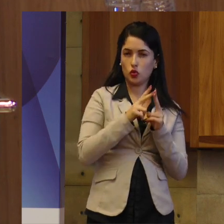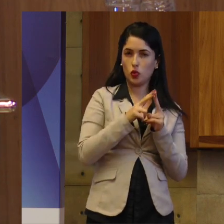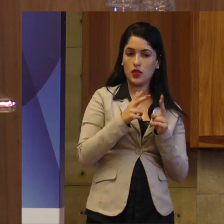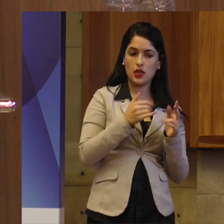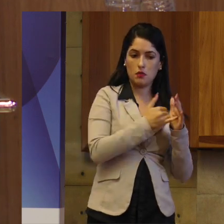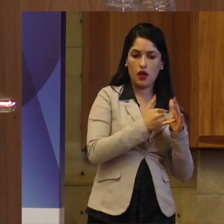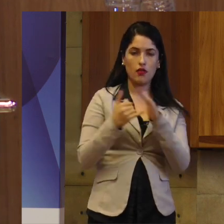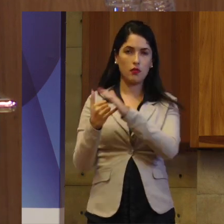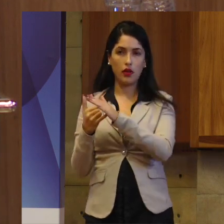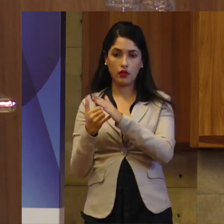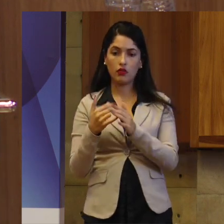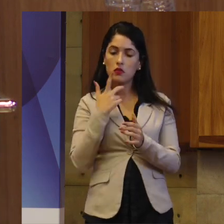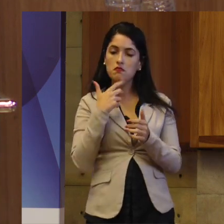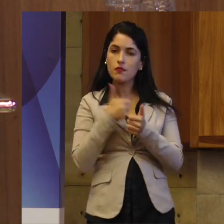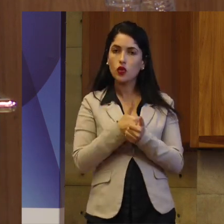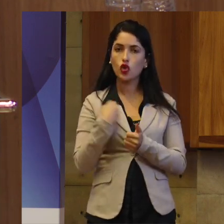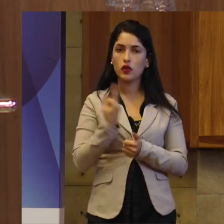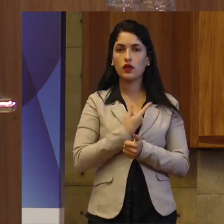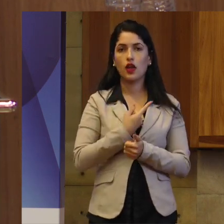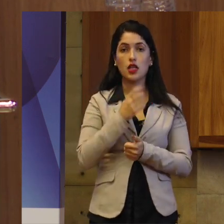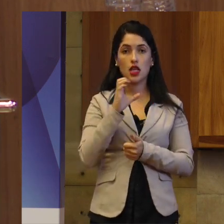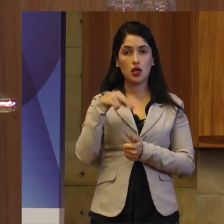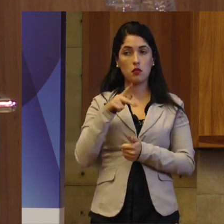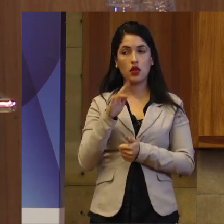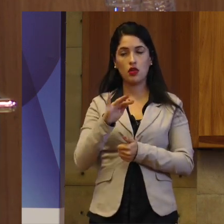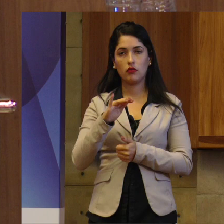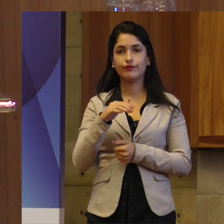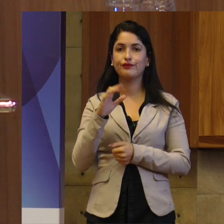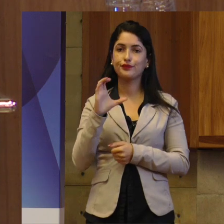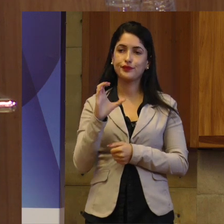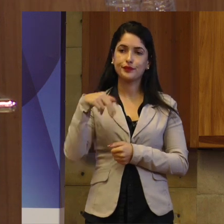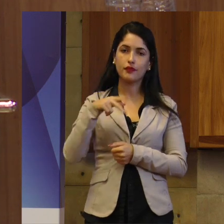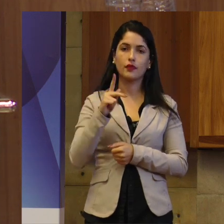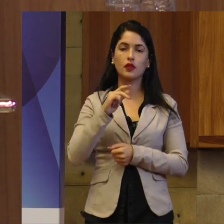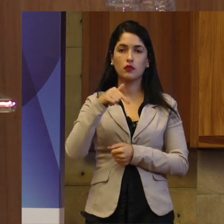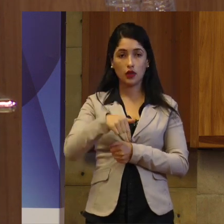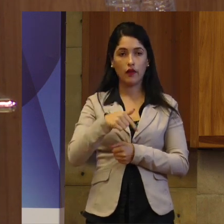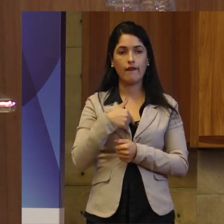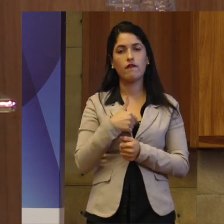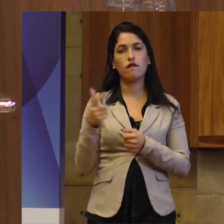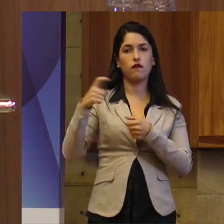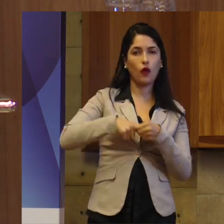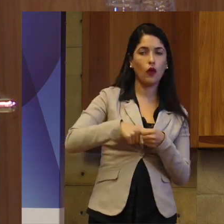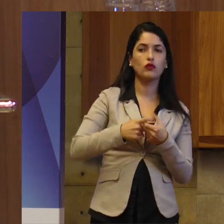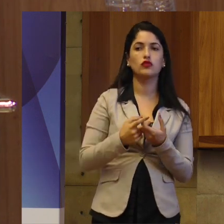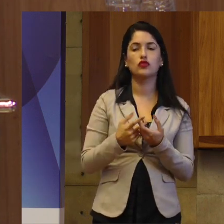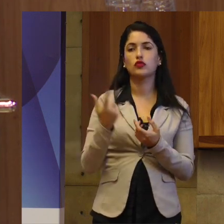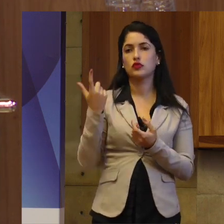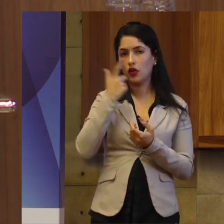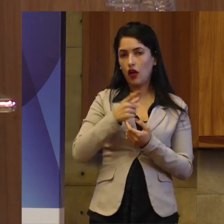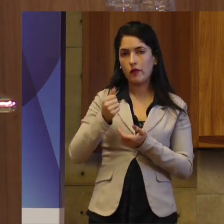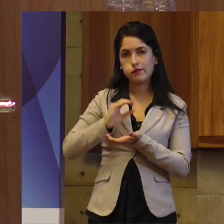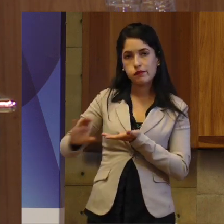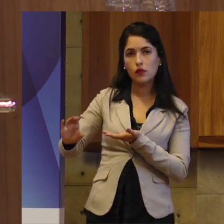A National Science Foundation a gente quer que volte a cooperar com o CNPq. Há o clima positivo criado pela conclusão do famoso